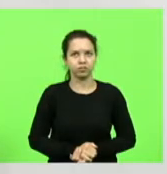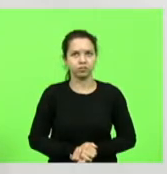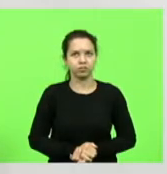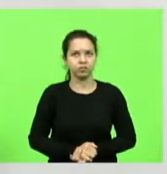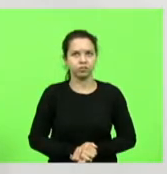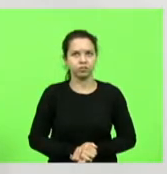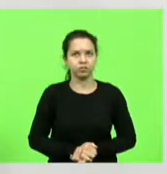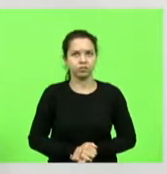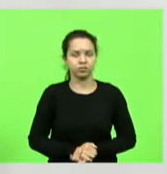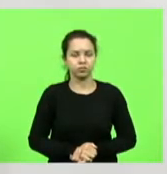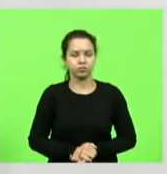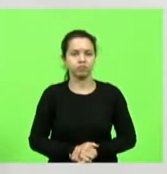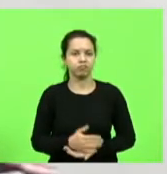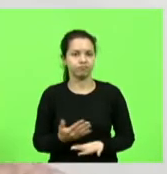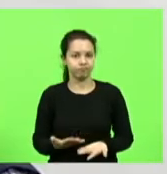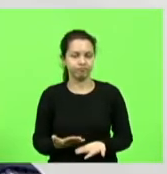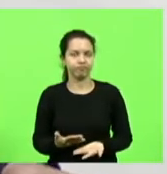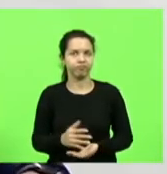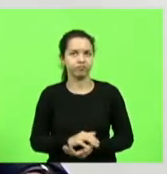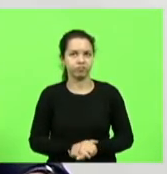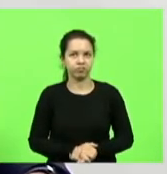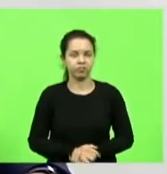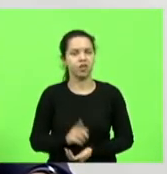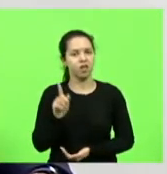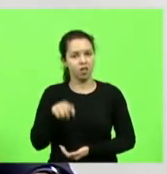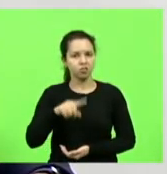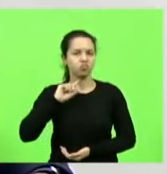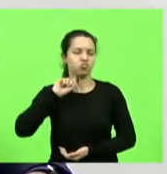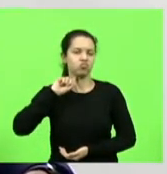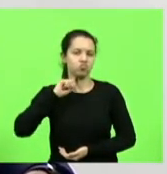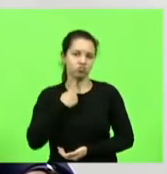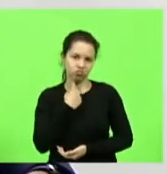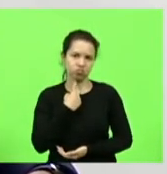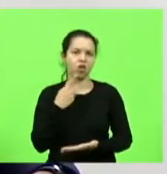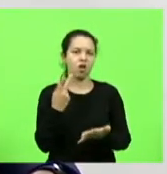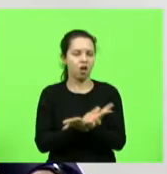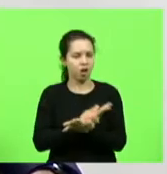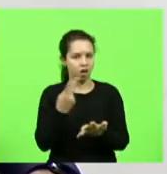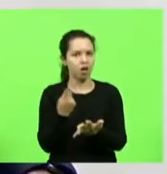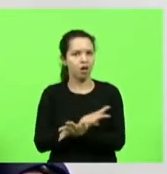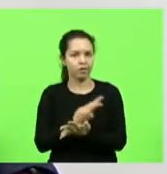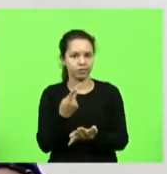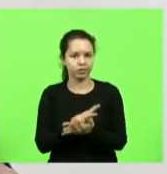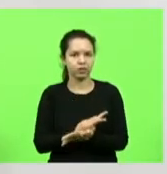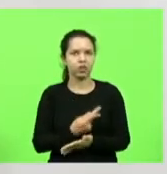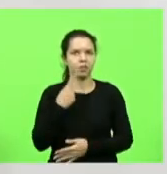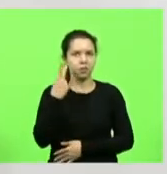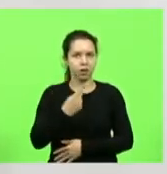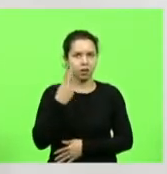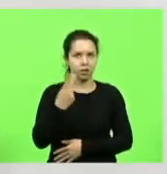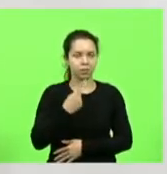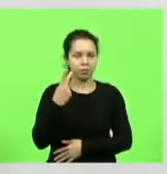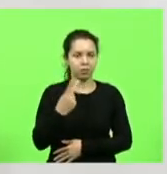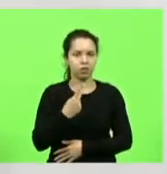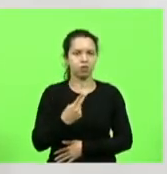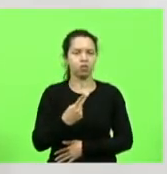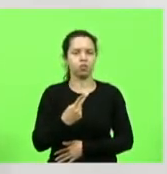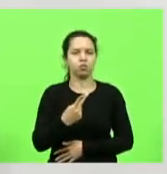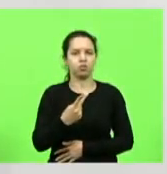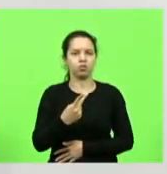Sabe? Isso é jogar baixo, isso é trazer o parlamento para o